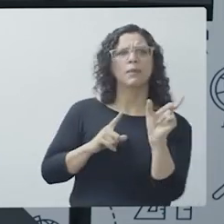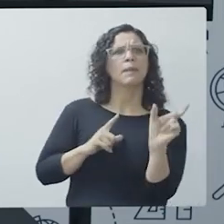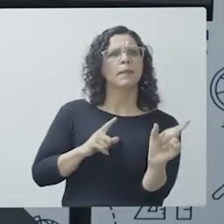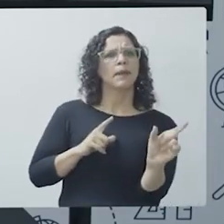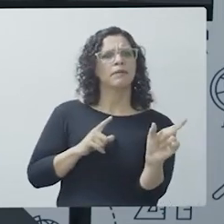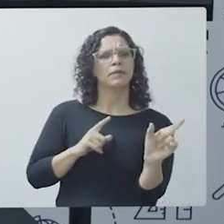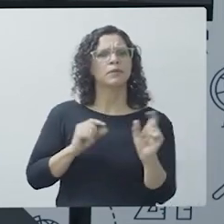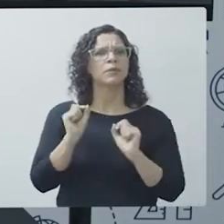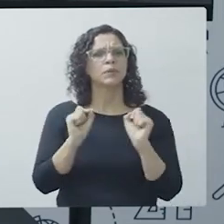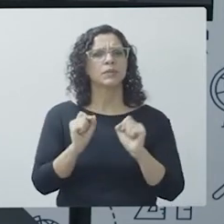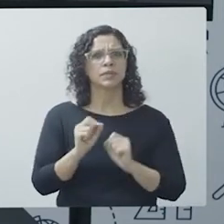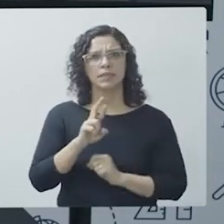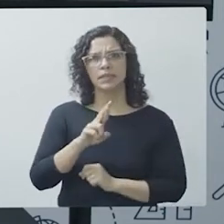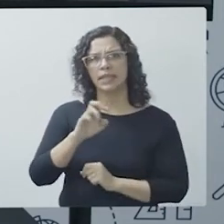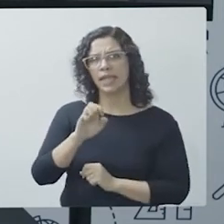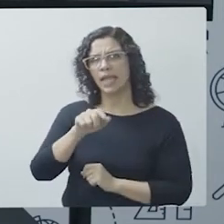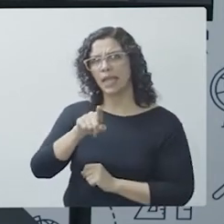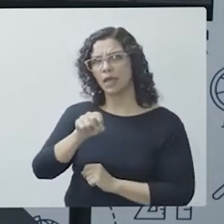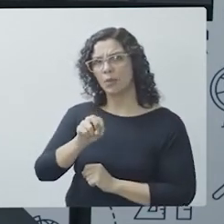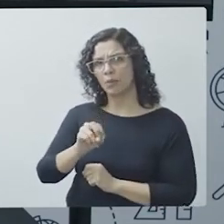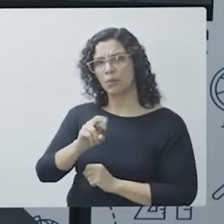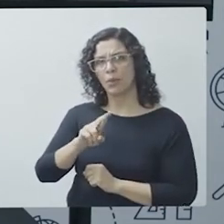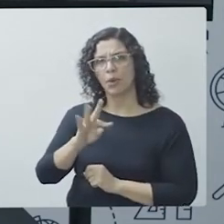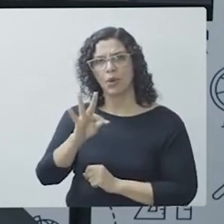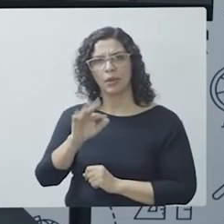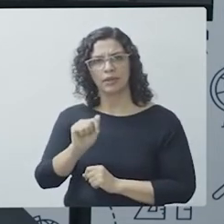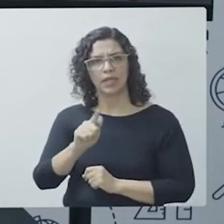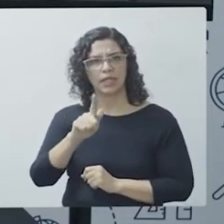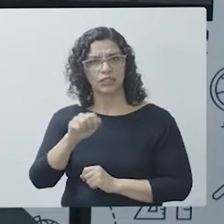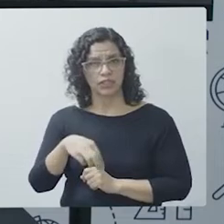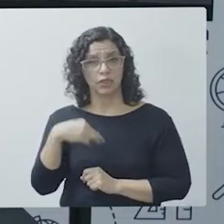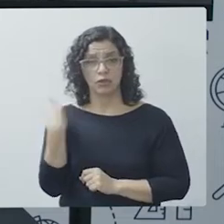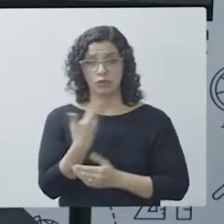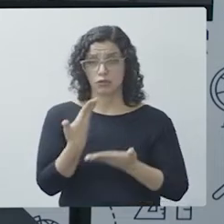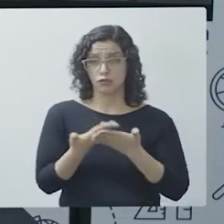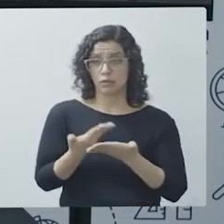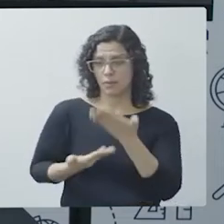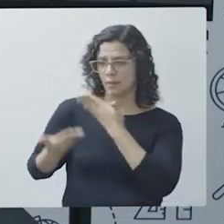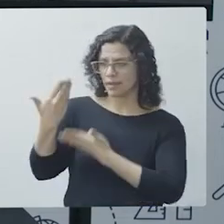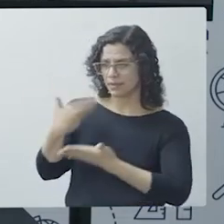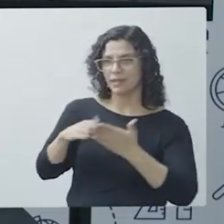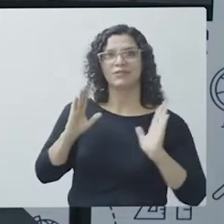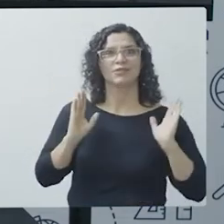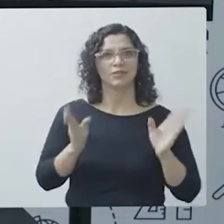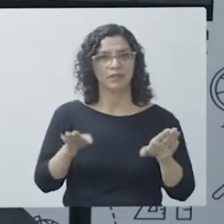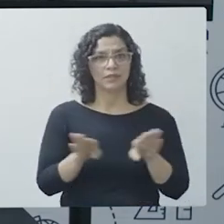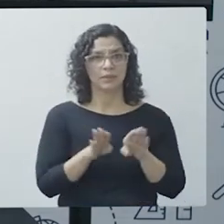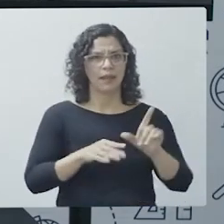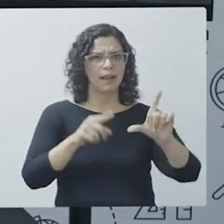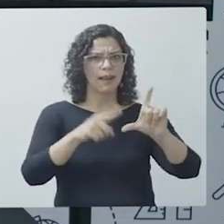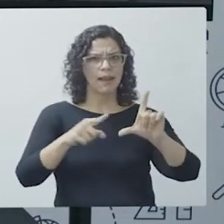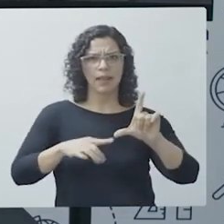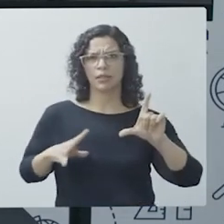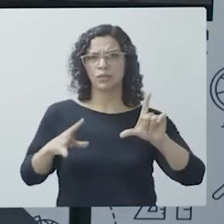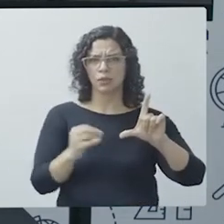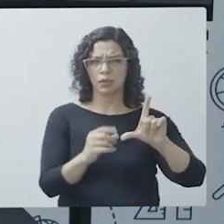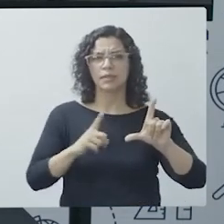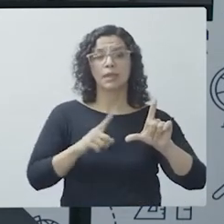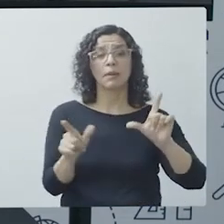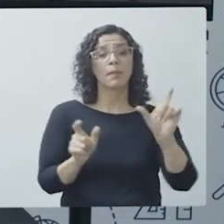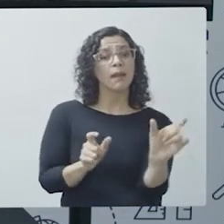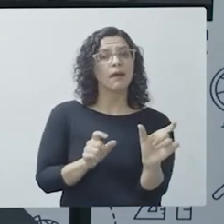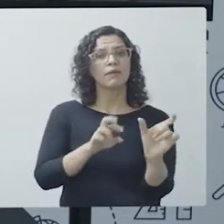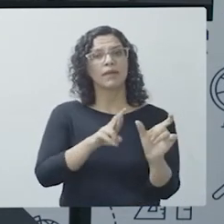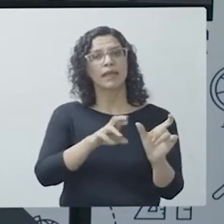temos a palavra reportagem, como nós trabalhamos na aula anterior. Todas as letras que formam a